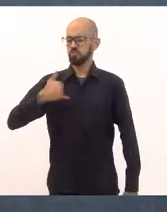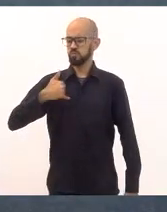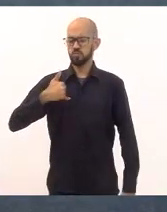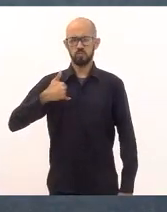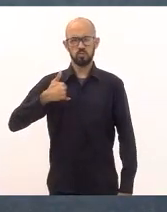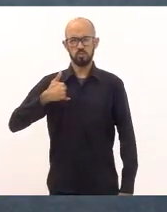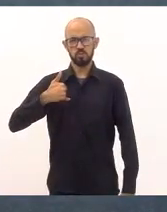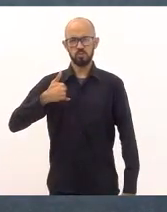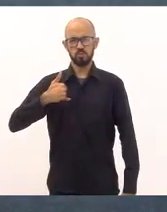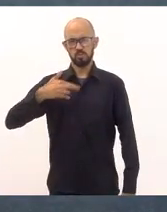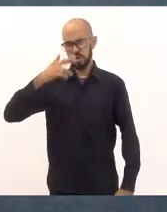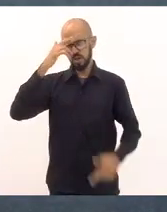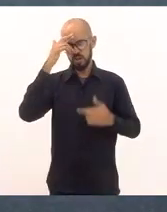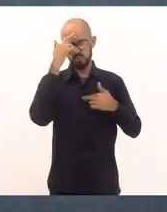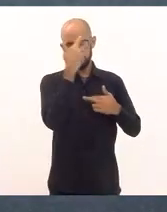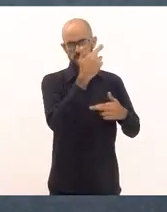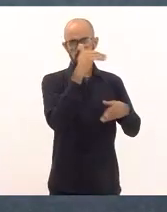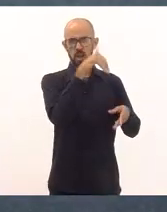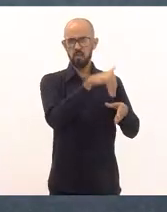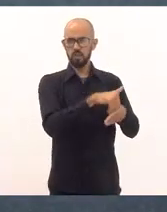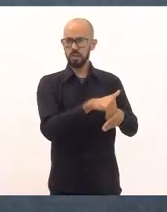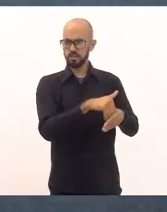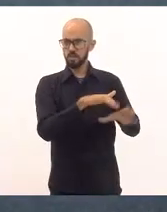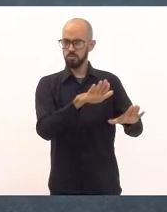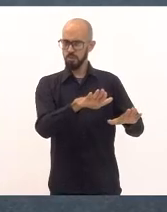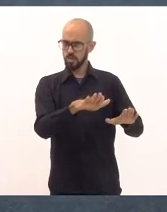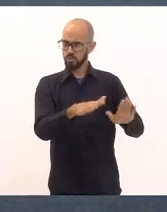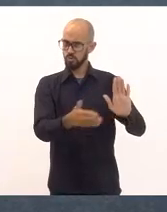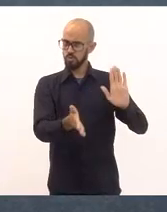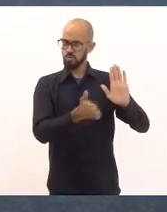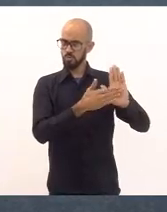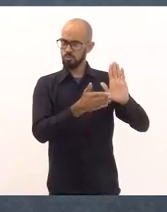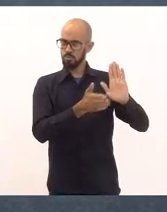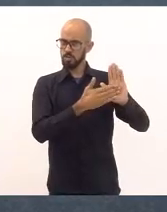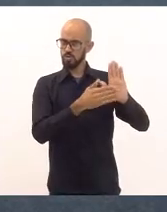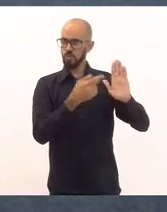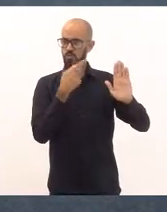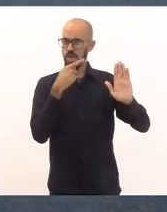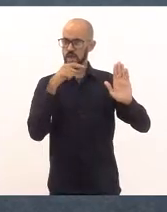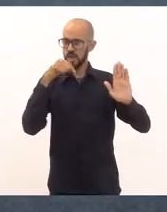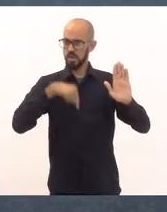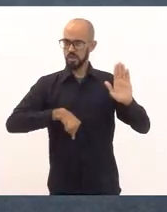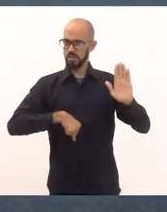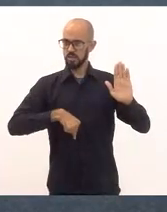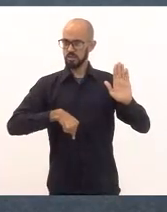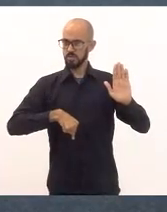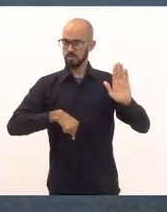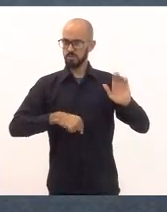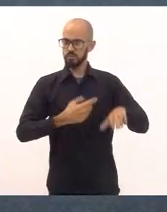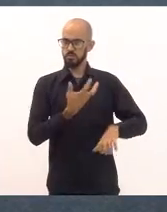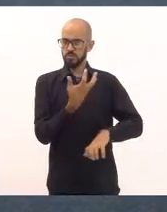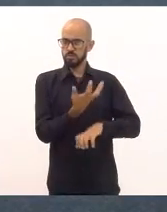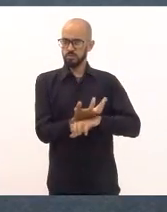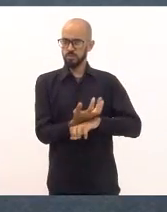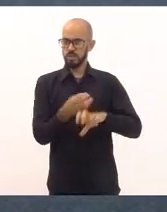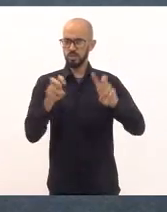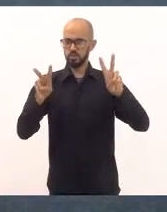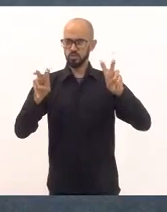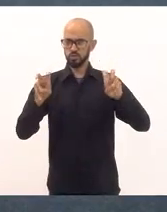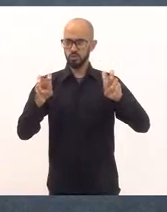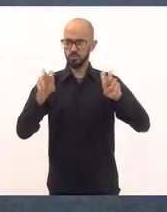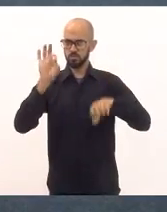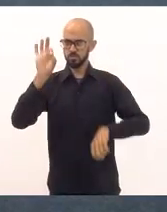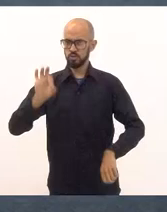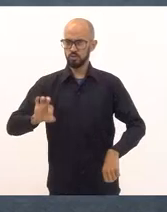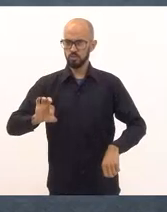respeitando o placar, mas com aquele compromisso que eu disse aqui. Matéria sobre